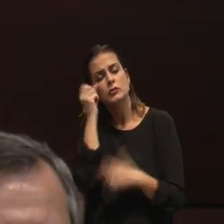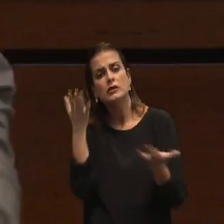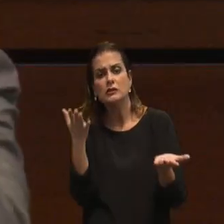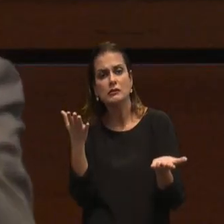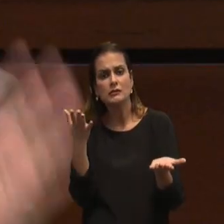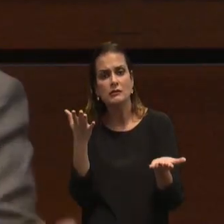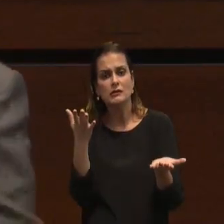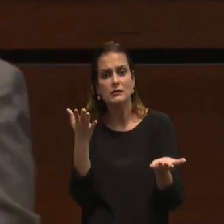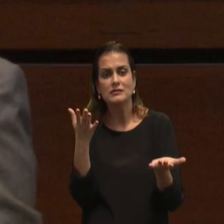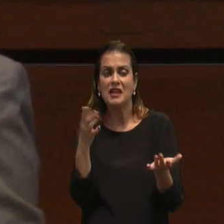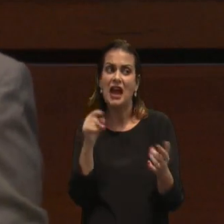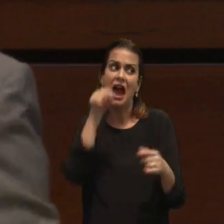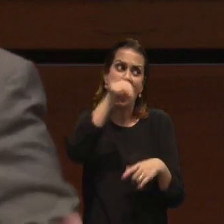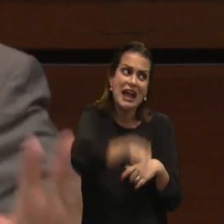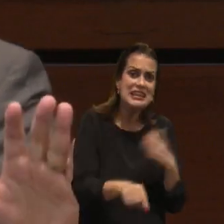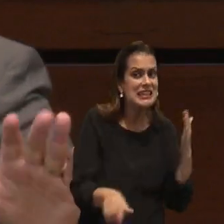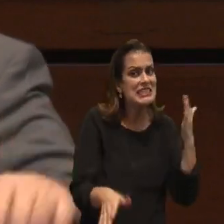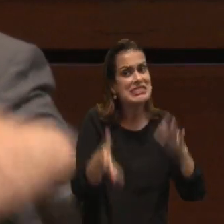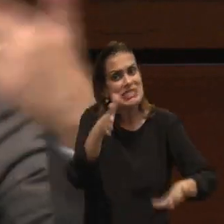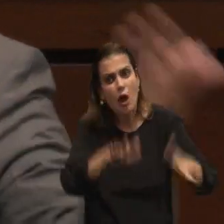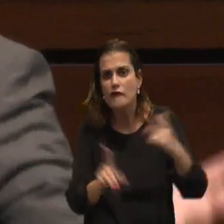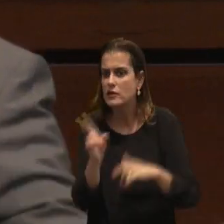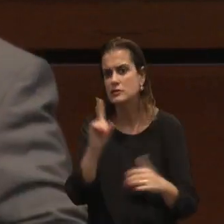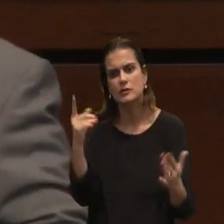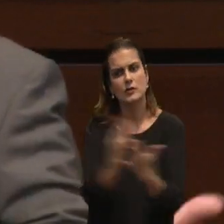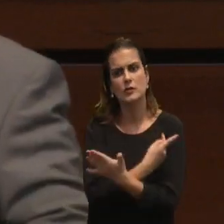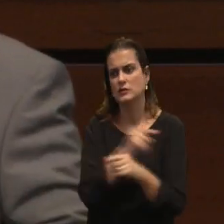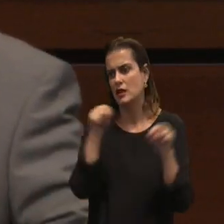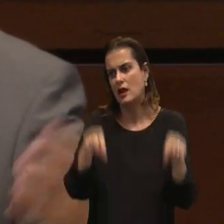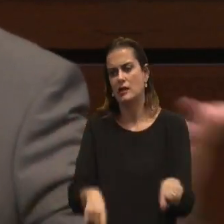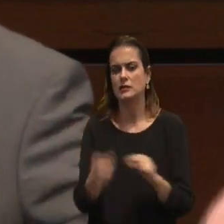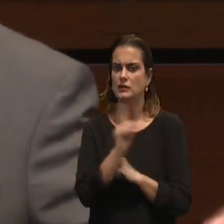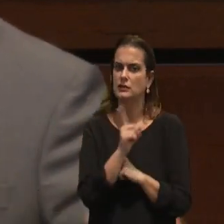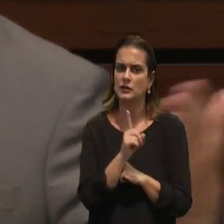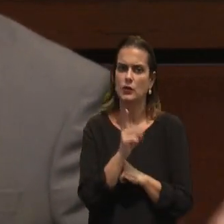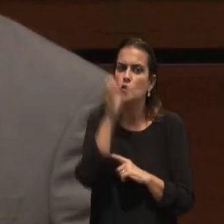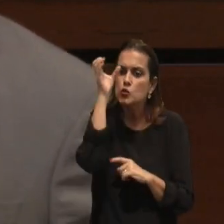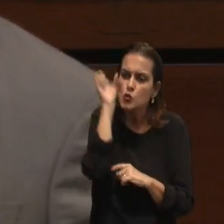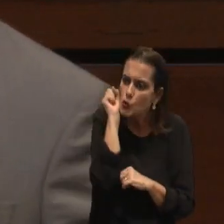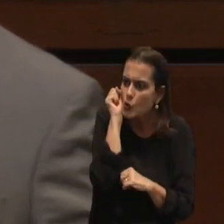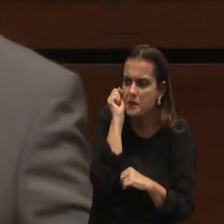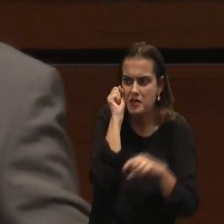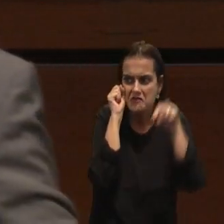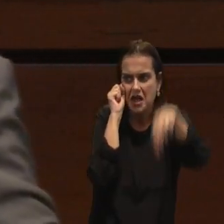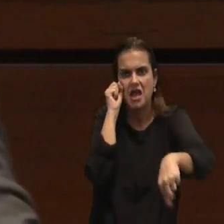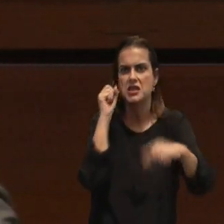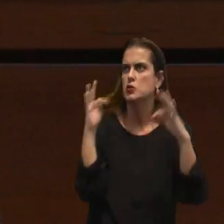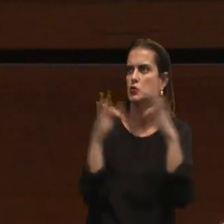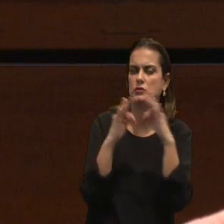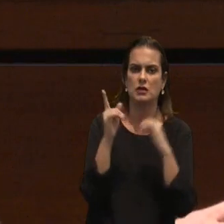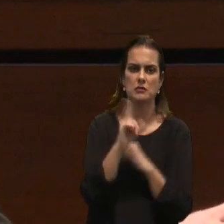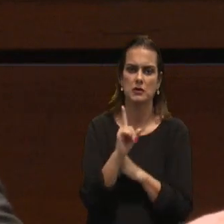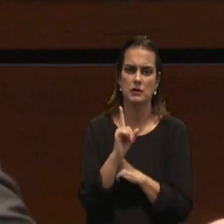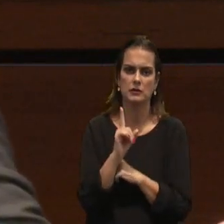daria aqui, pelo menos eu imagino que não se dê essa situação aqui, de alguém dormir no culto, não é